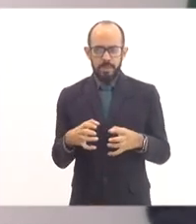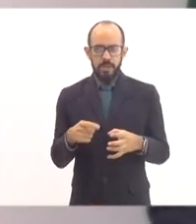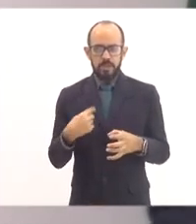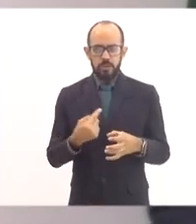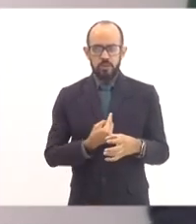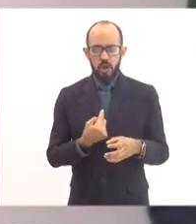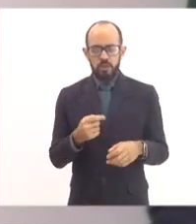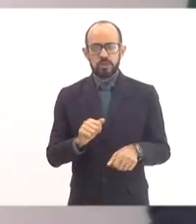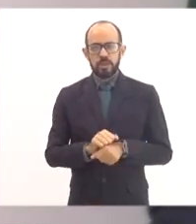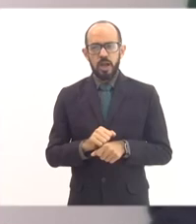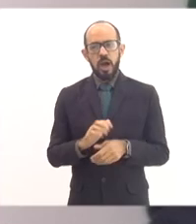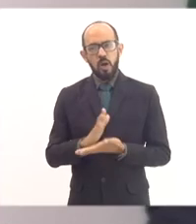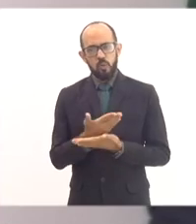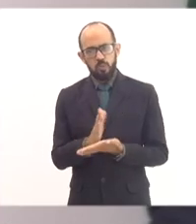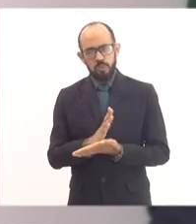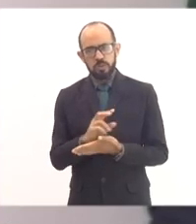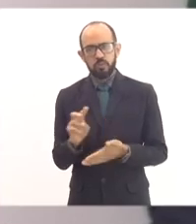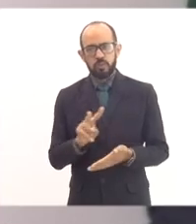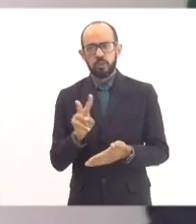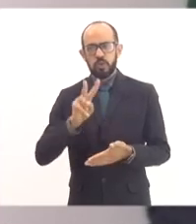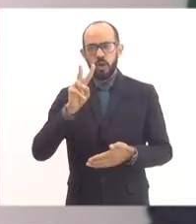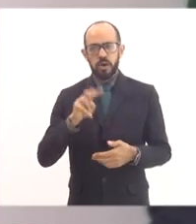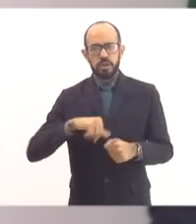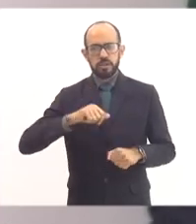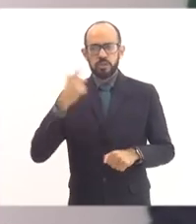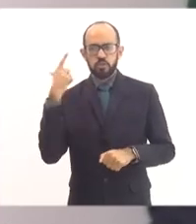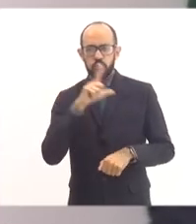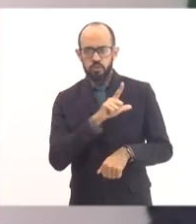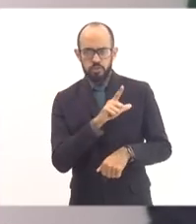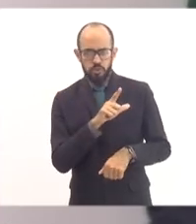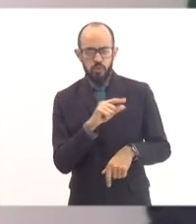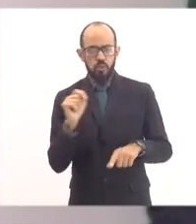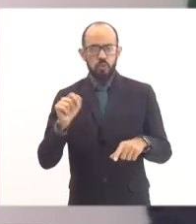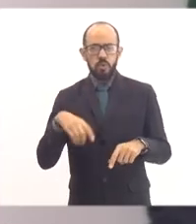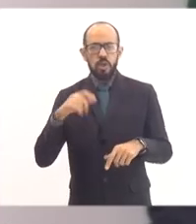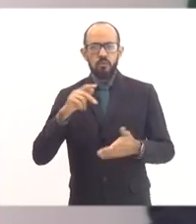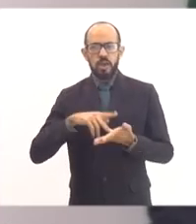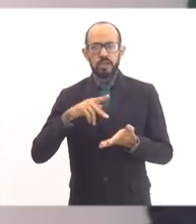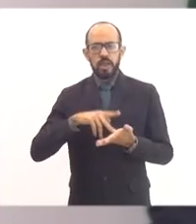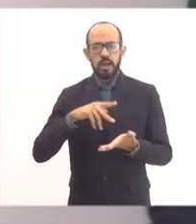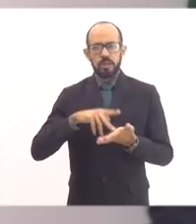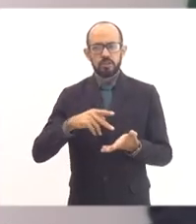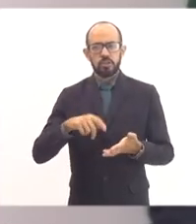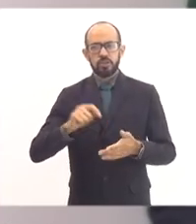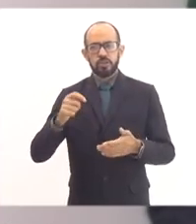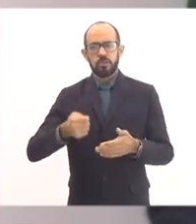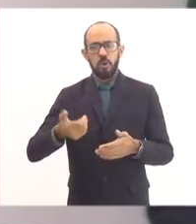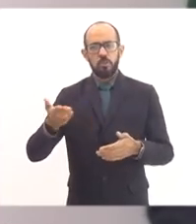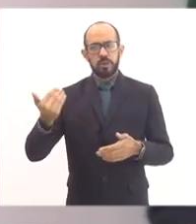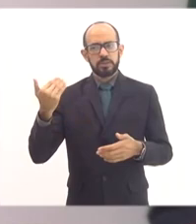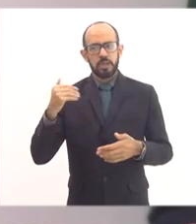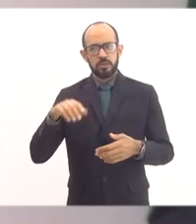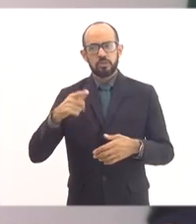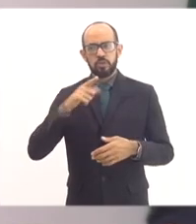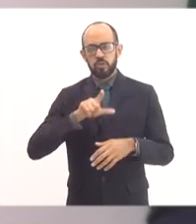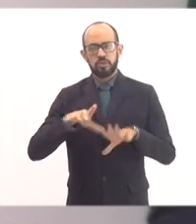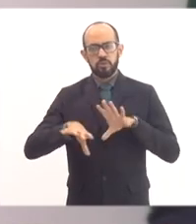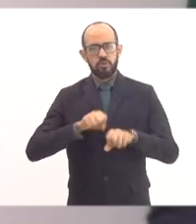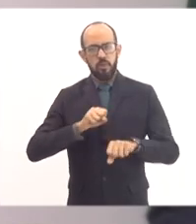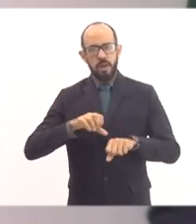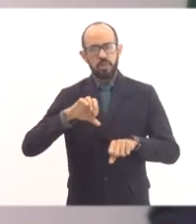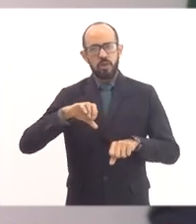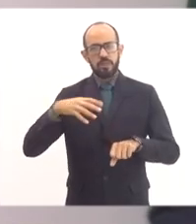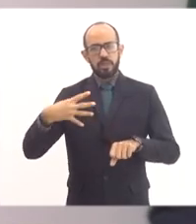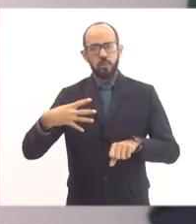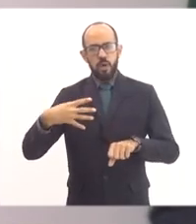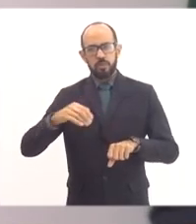e algumas vitórias foram conquistadas, como disse o deputado Rodrigo Amorim, e é verdade, nós temos agora recém-formados 94 combatentes, 11